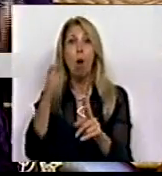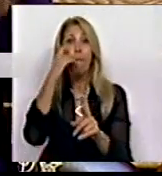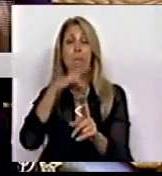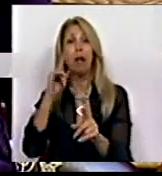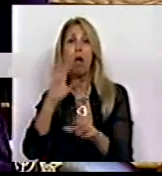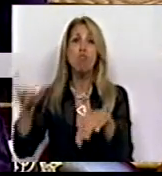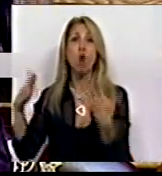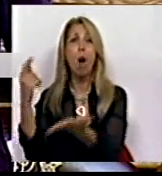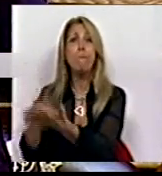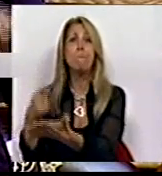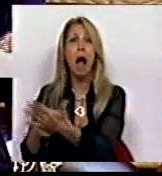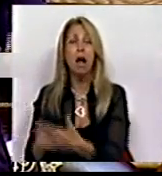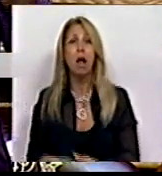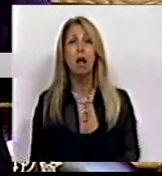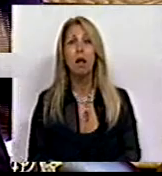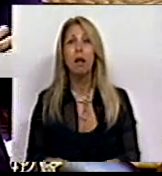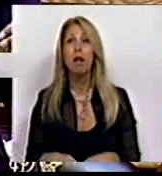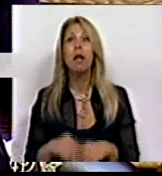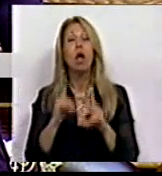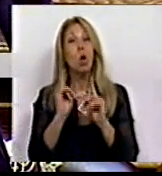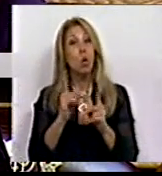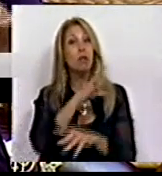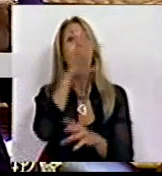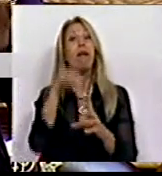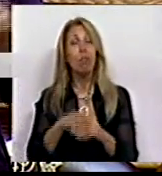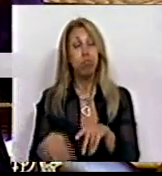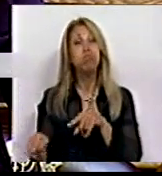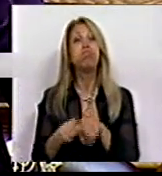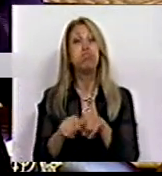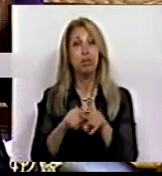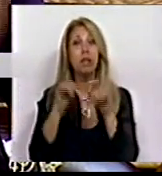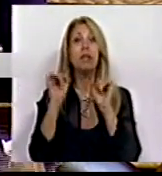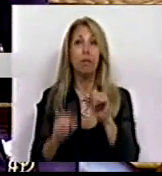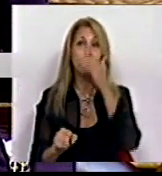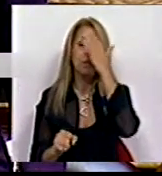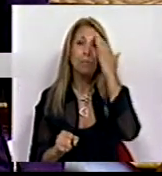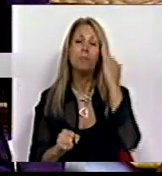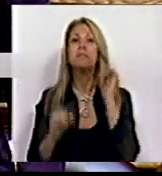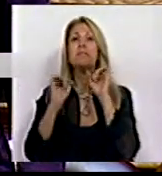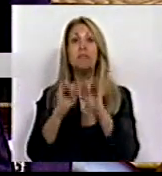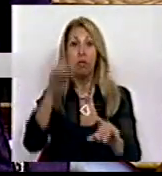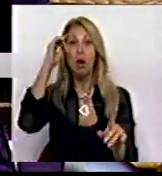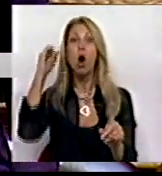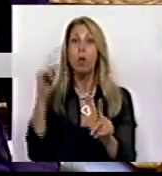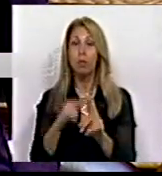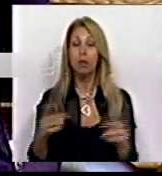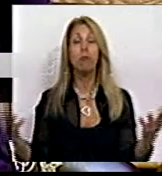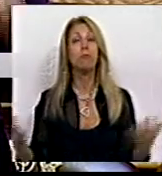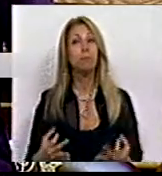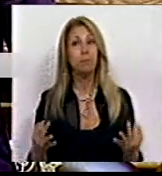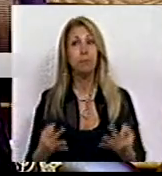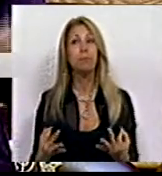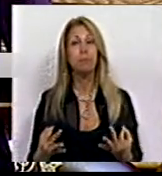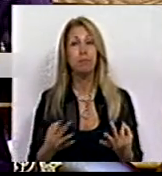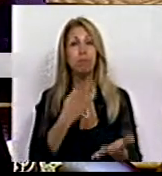E o que está aqui subjacente a esta política, o que está subjacente aos vossos propósitos é, de facto,